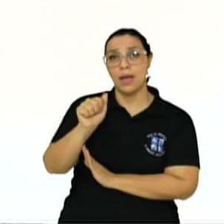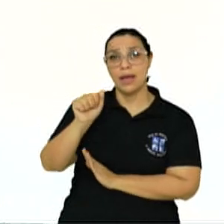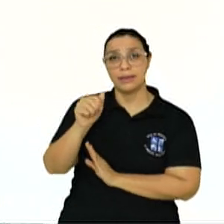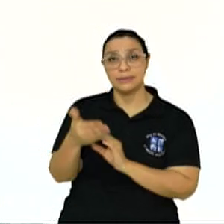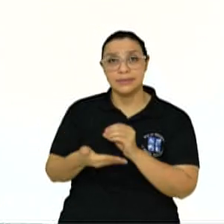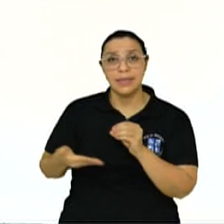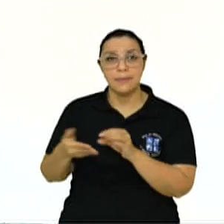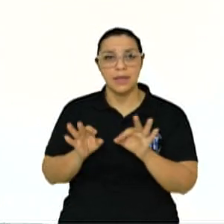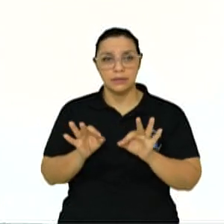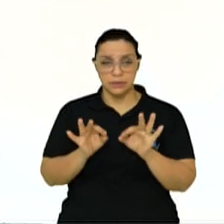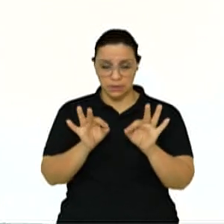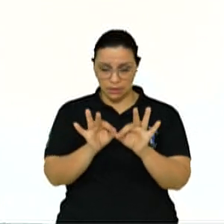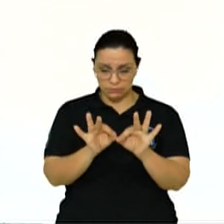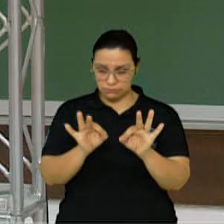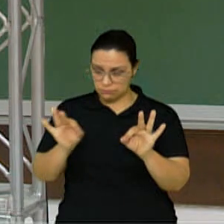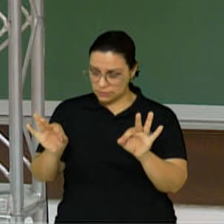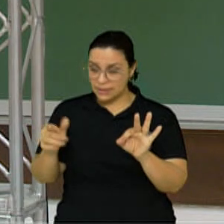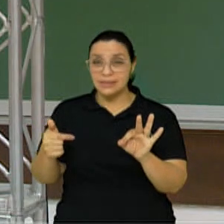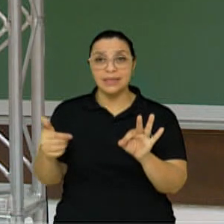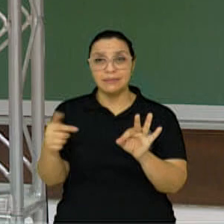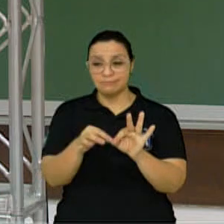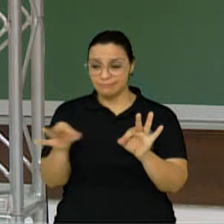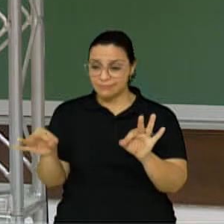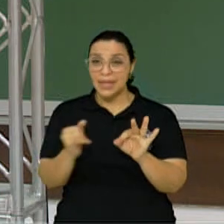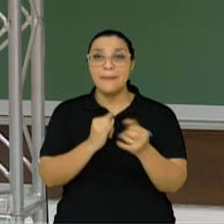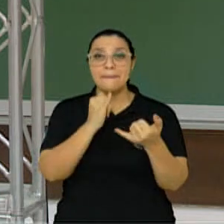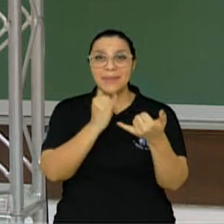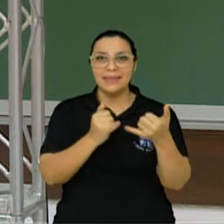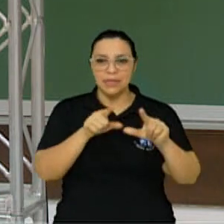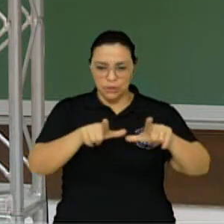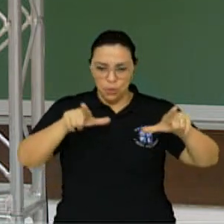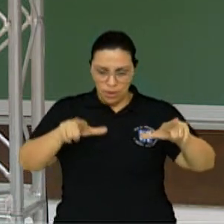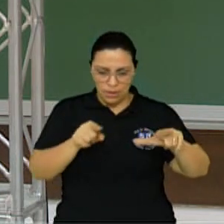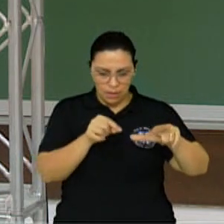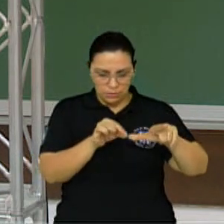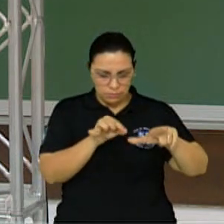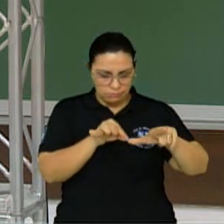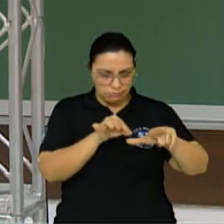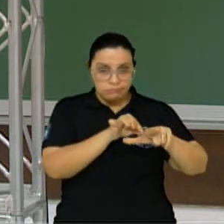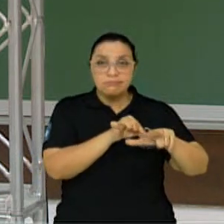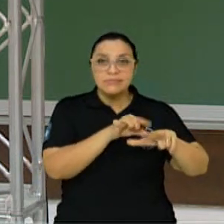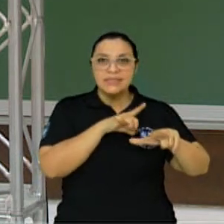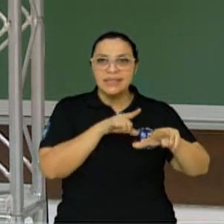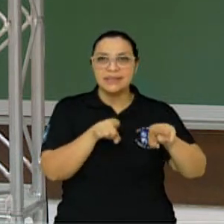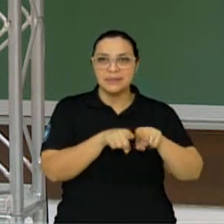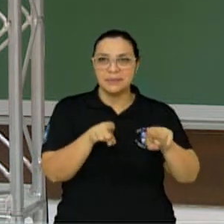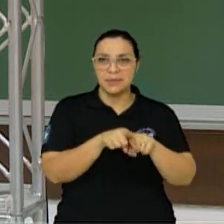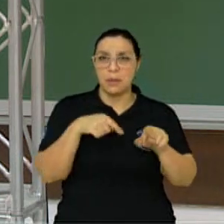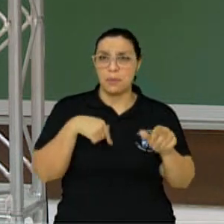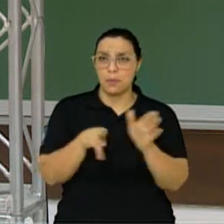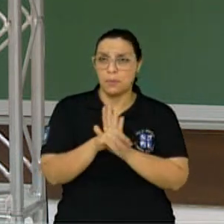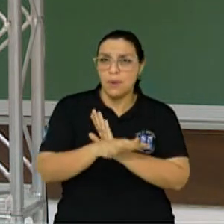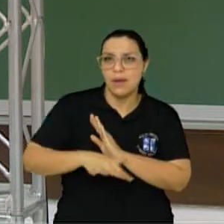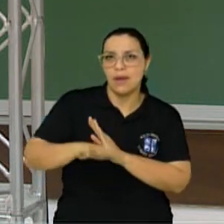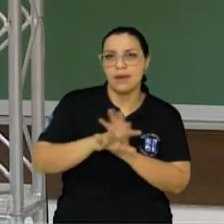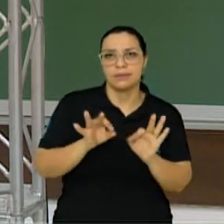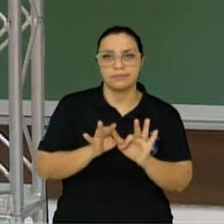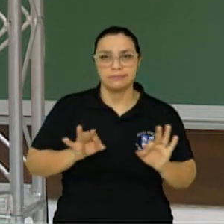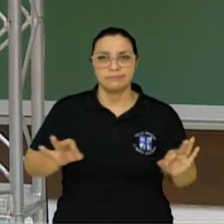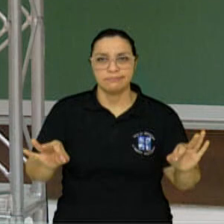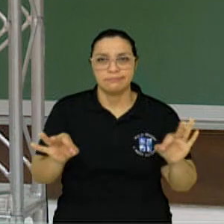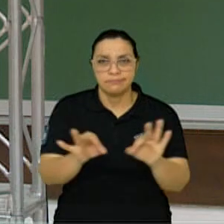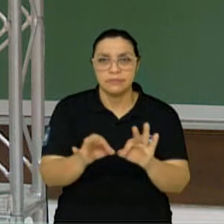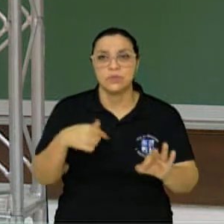que é a distância do centro até qualquer uma das arestas da base.